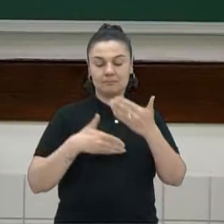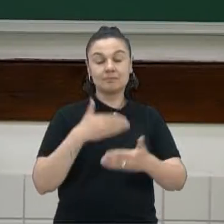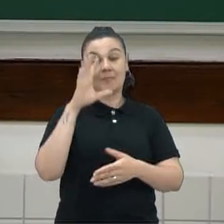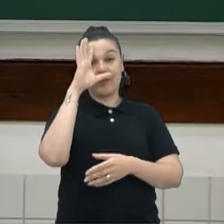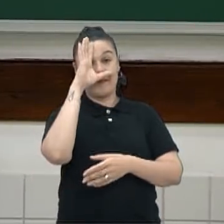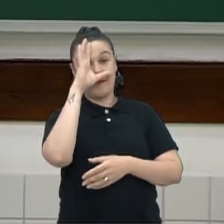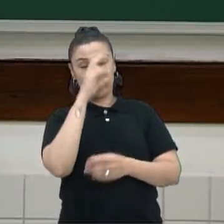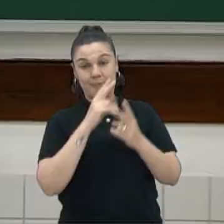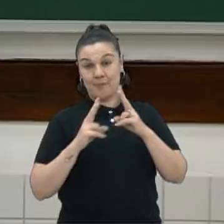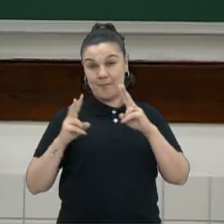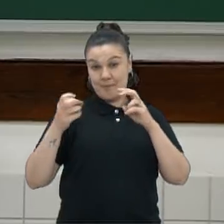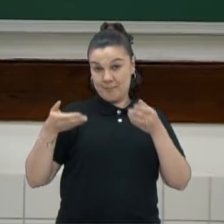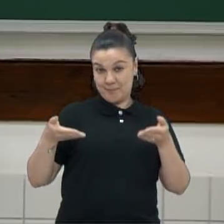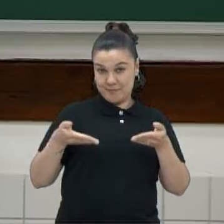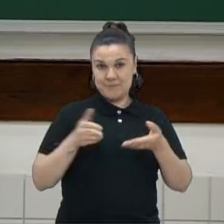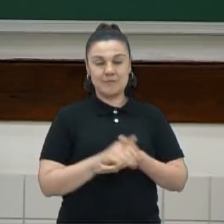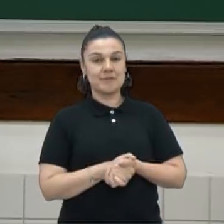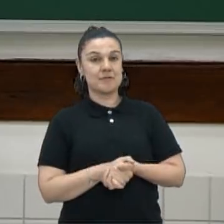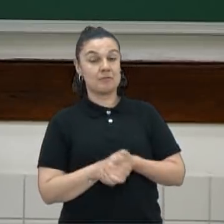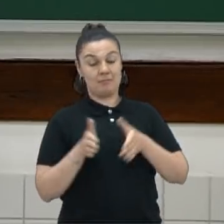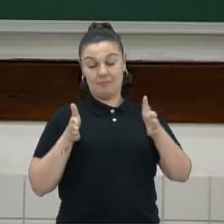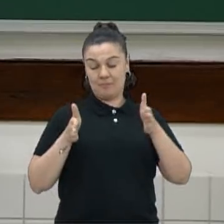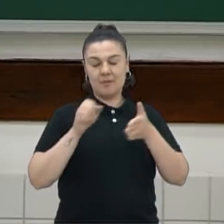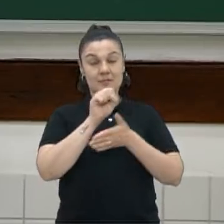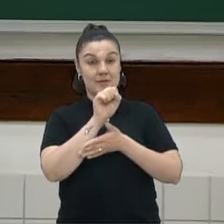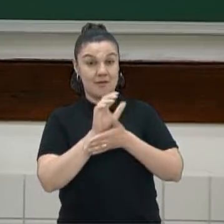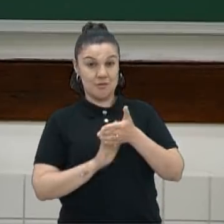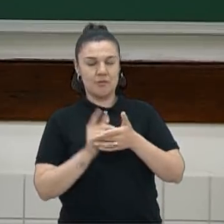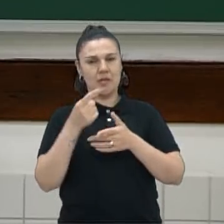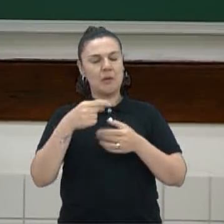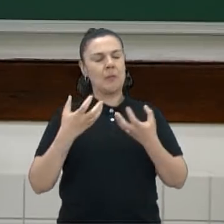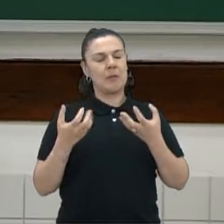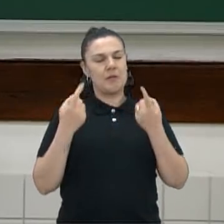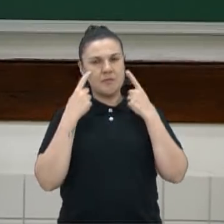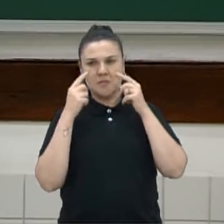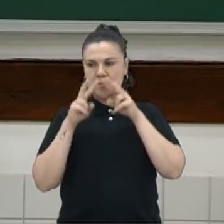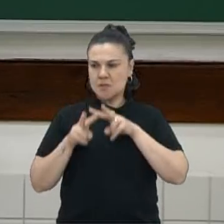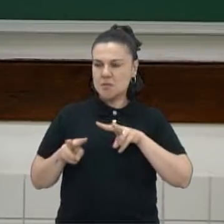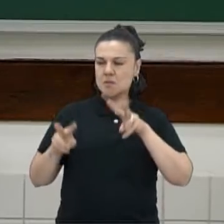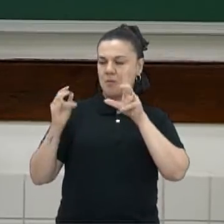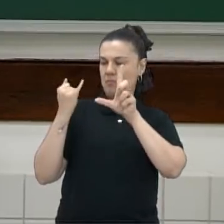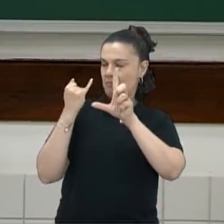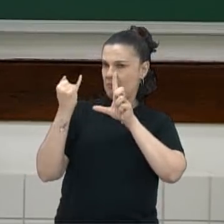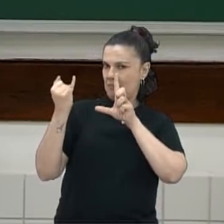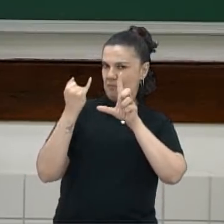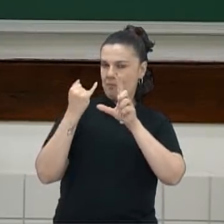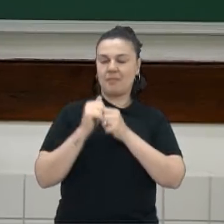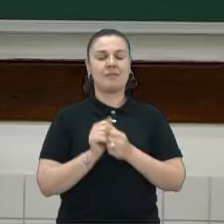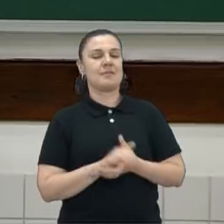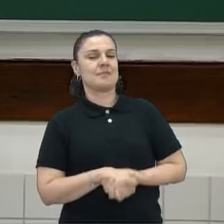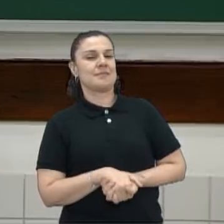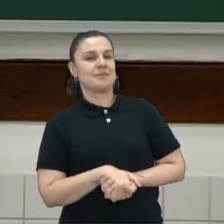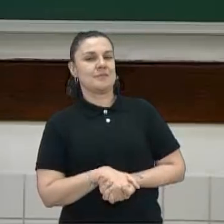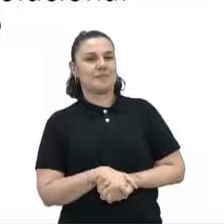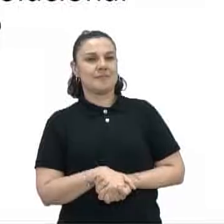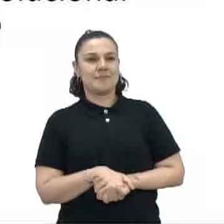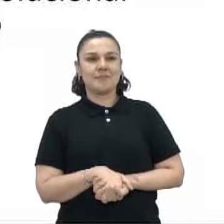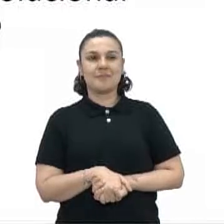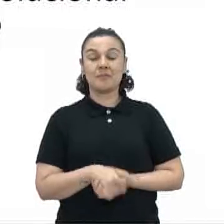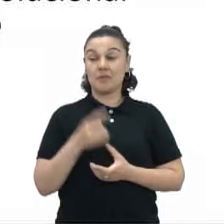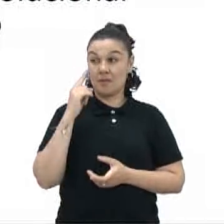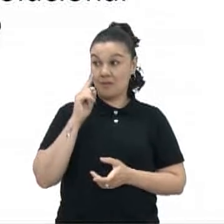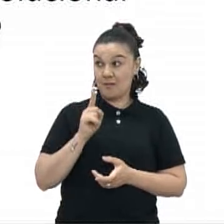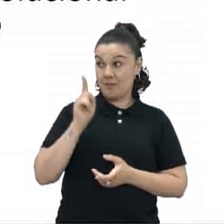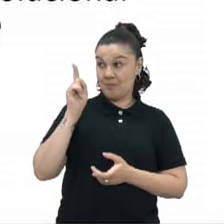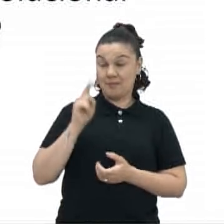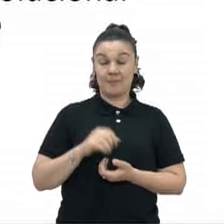entender o assunto da aula de hoje. Nesse exercício, eu gostaria que vocês observassem bem a imagem que está na tela. Olha